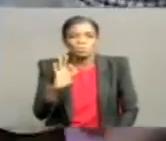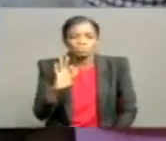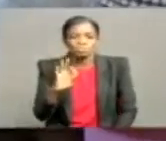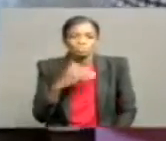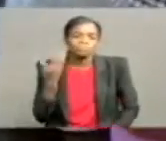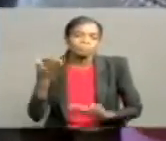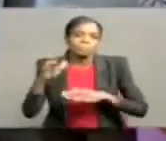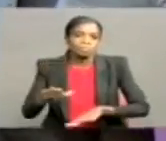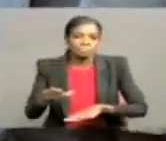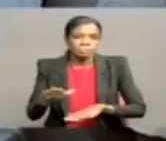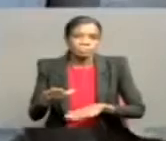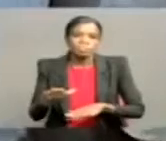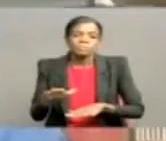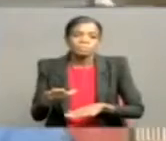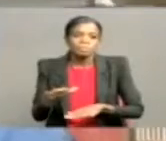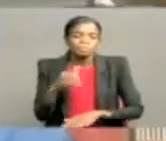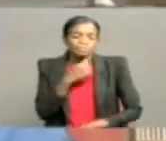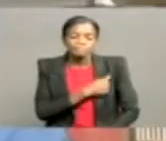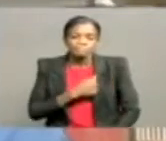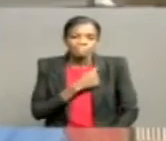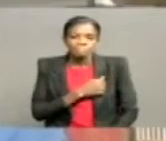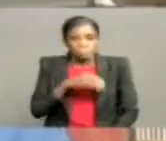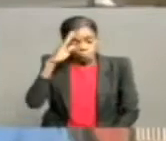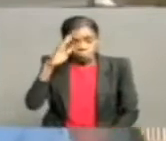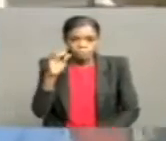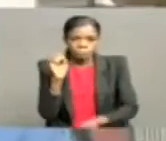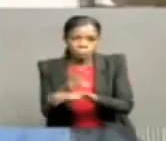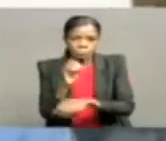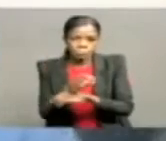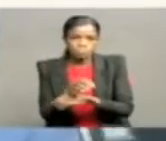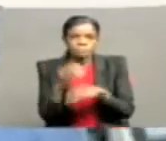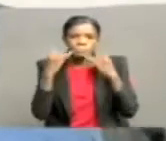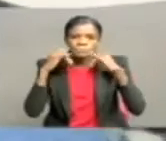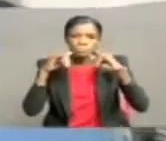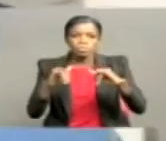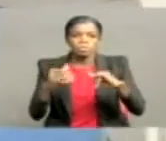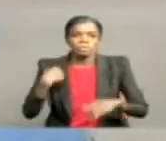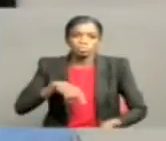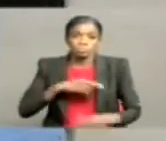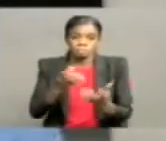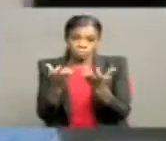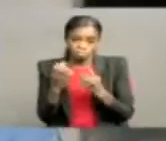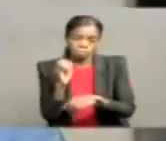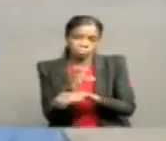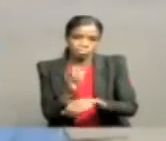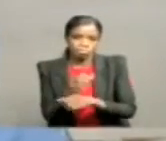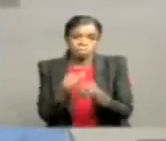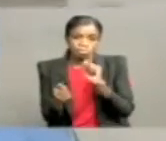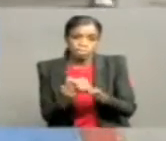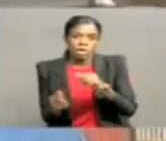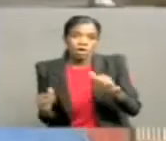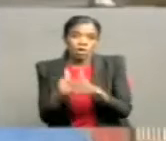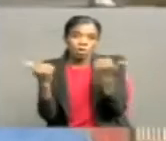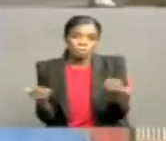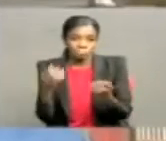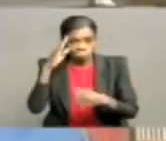O clima era este. O apelo que nós, Comando Provincial, queremos deixar aqui em sede desta situação é que